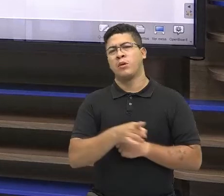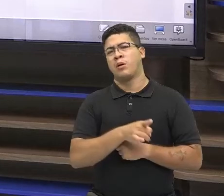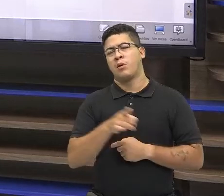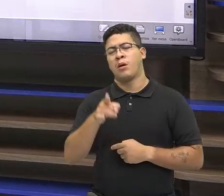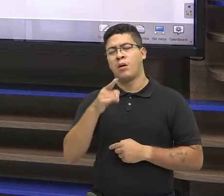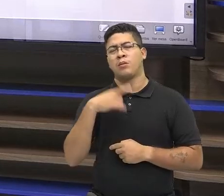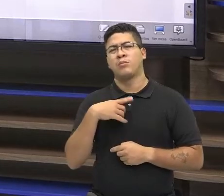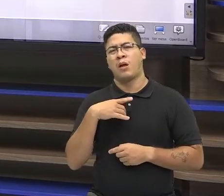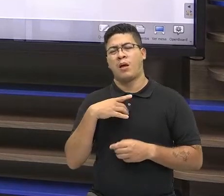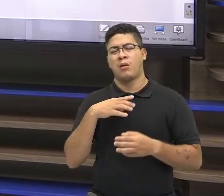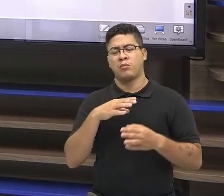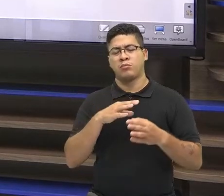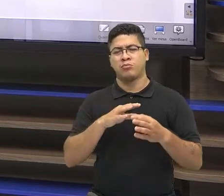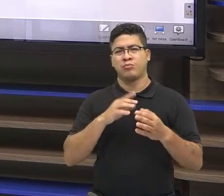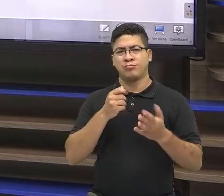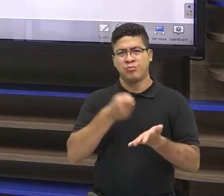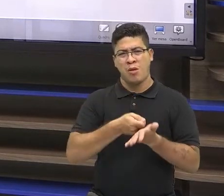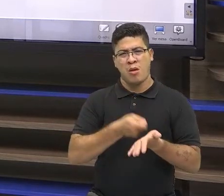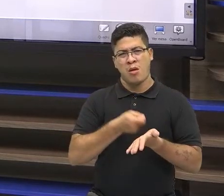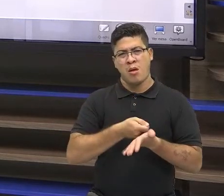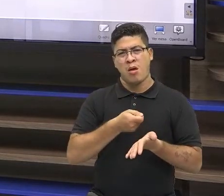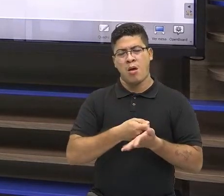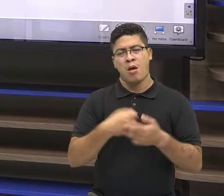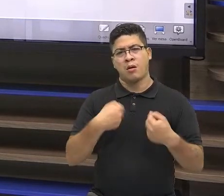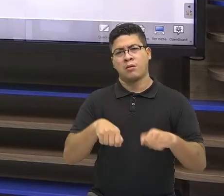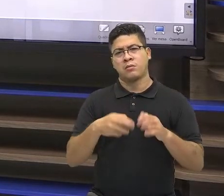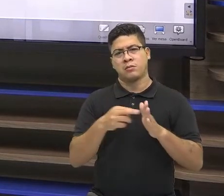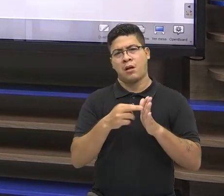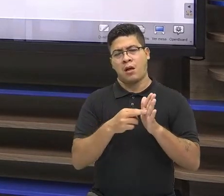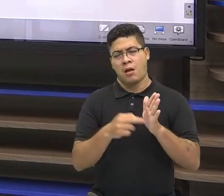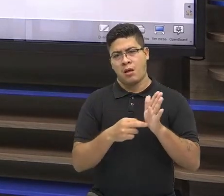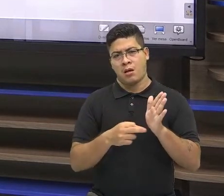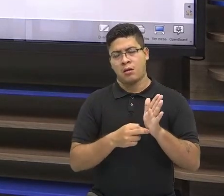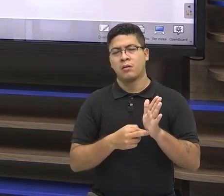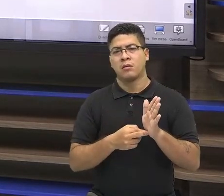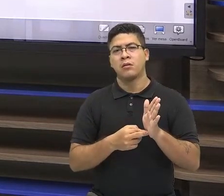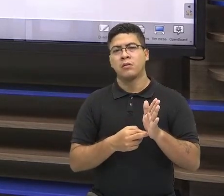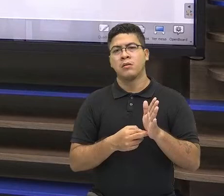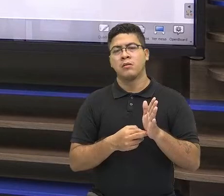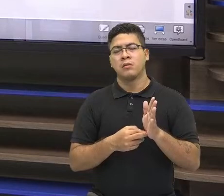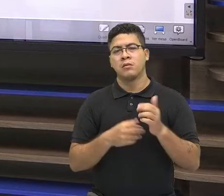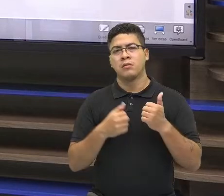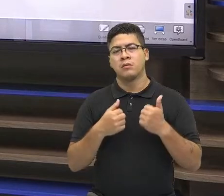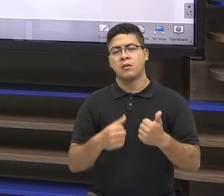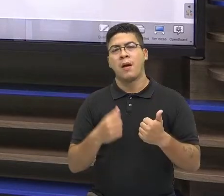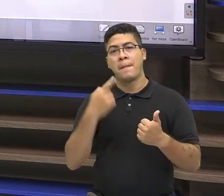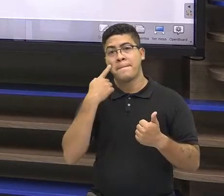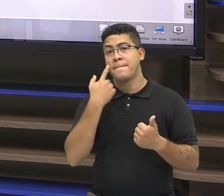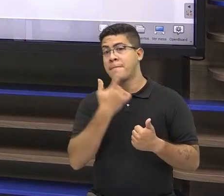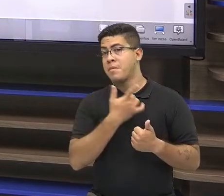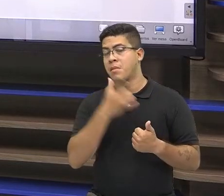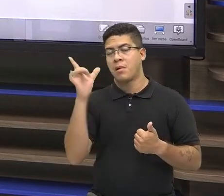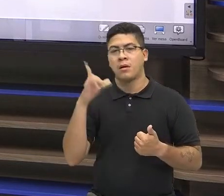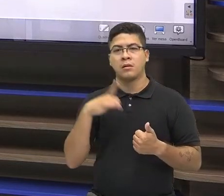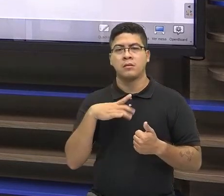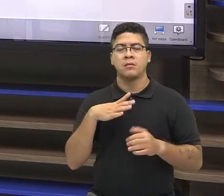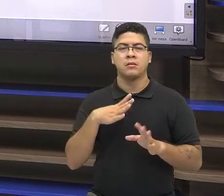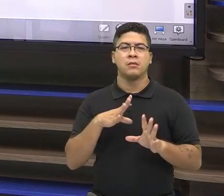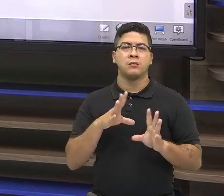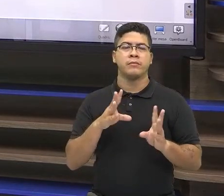muito amarrada, né, que trabalhava a forma, a arte pela arte, e não